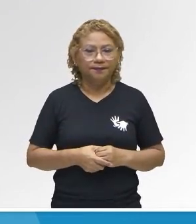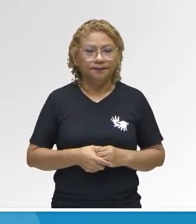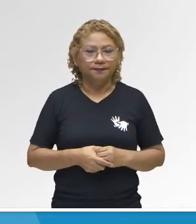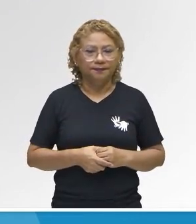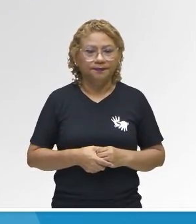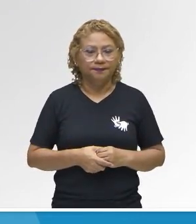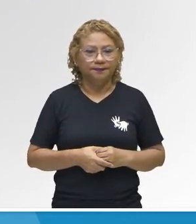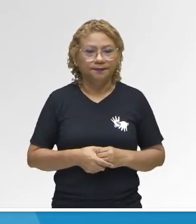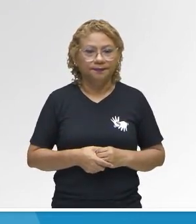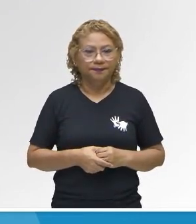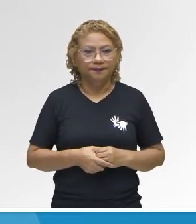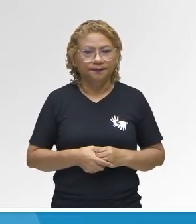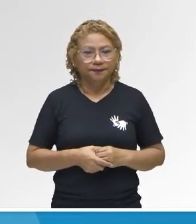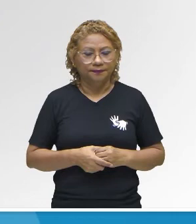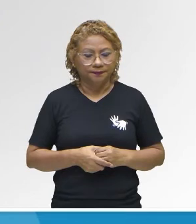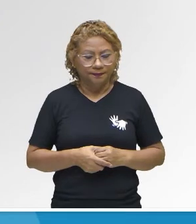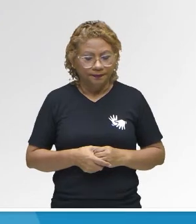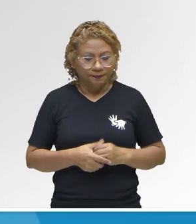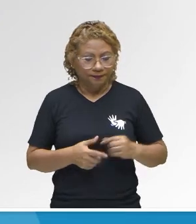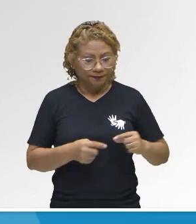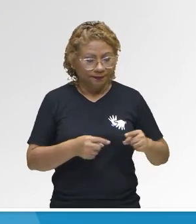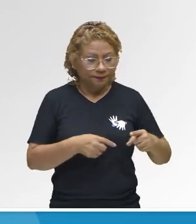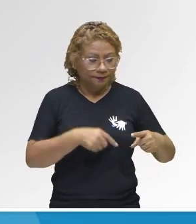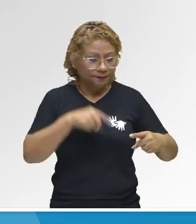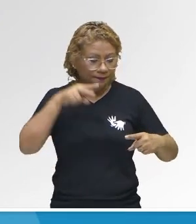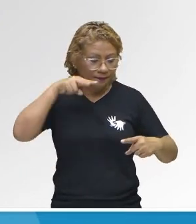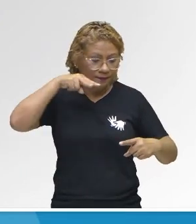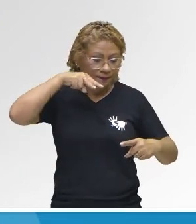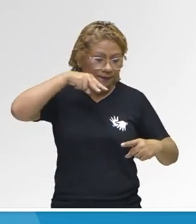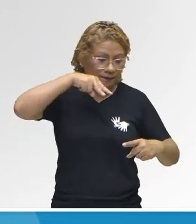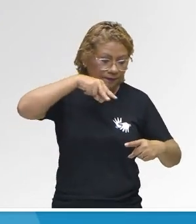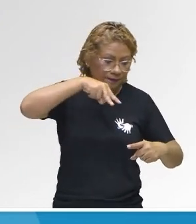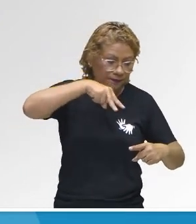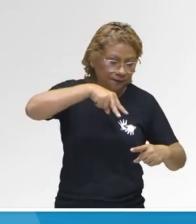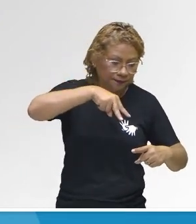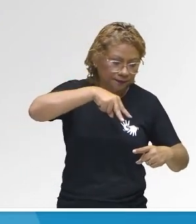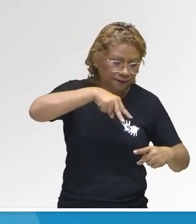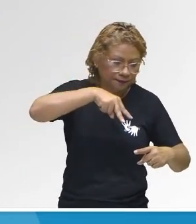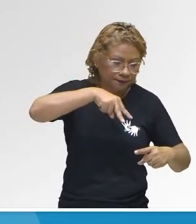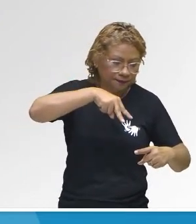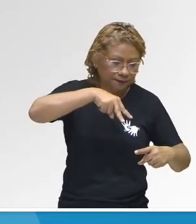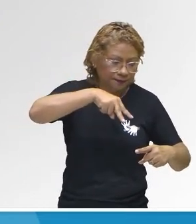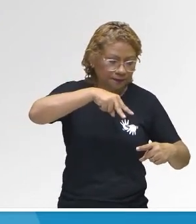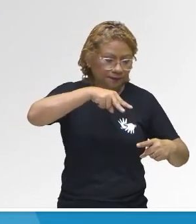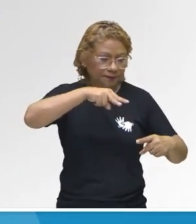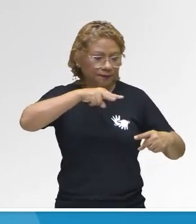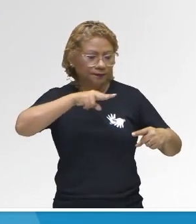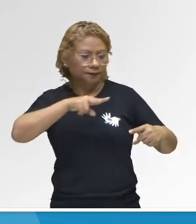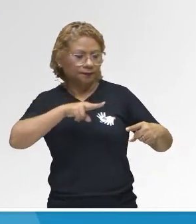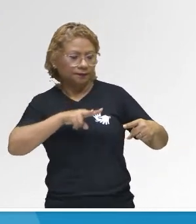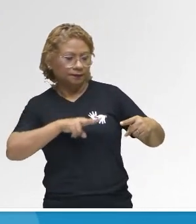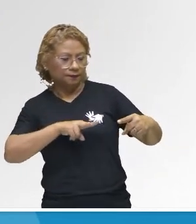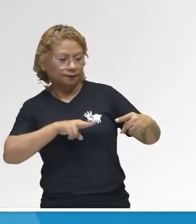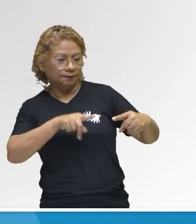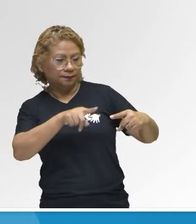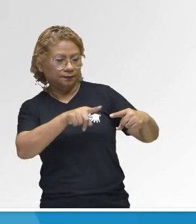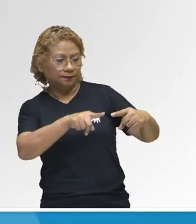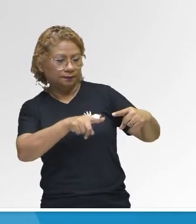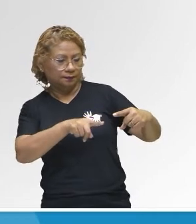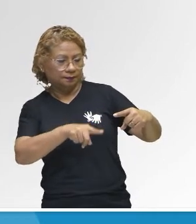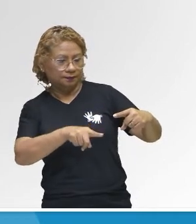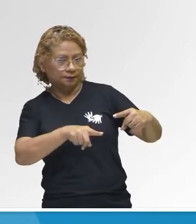Olha só. Pronto, projetei a sombra dessa reta. Aí está a